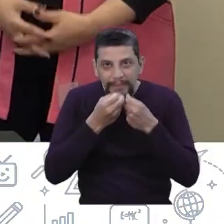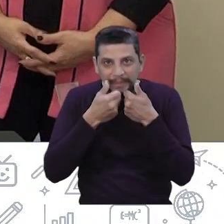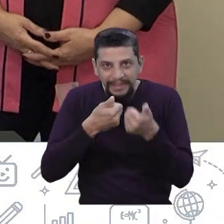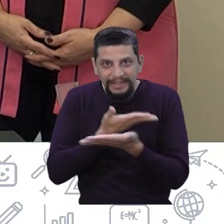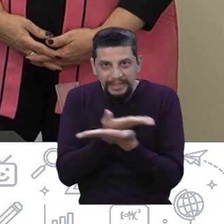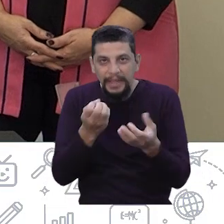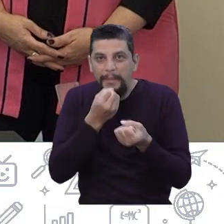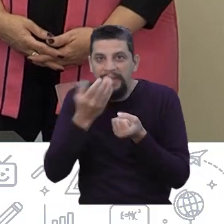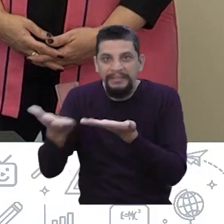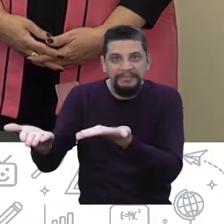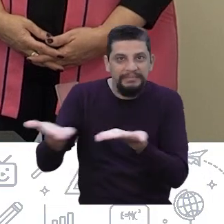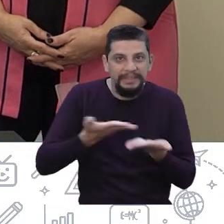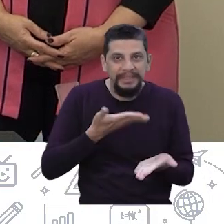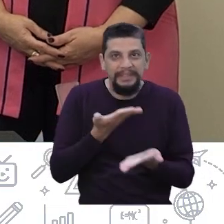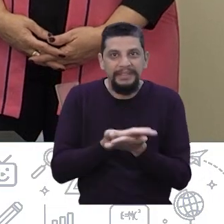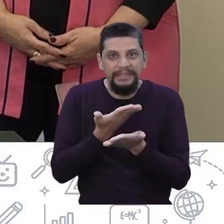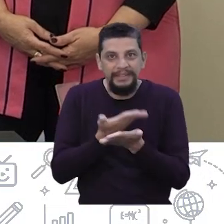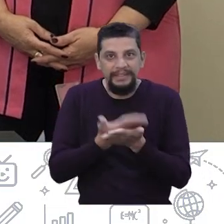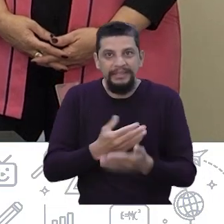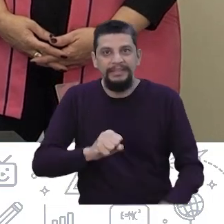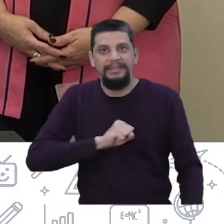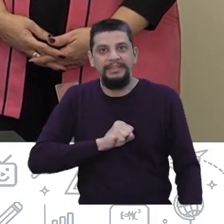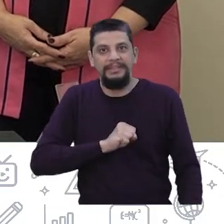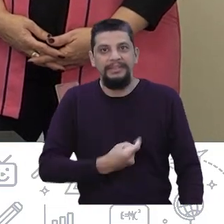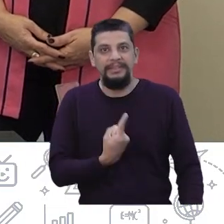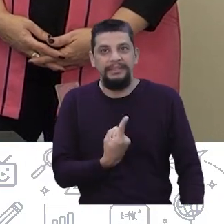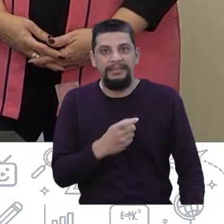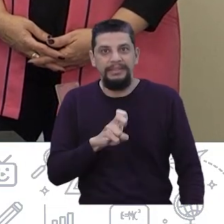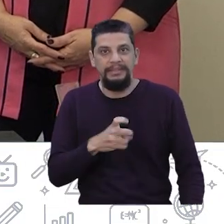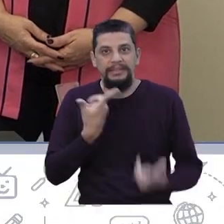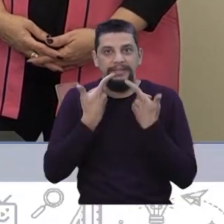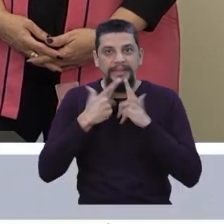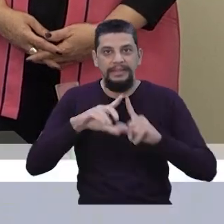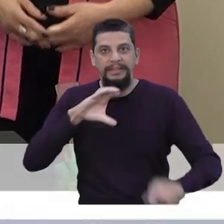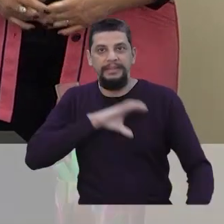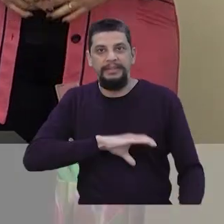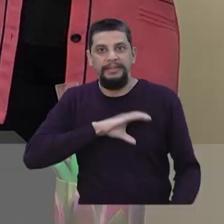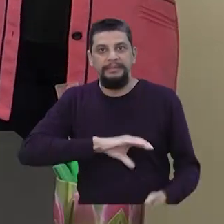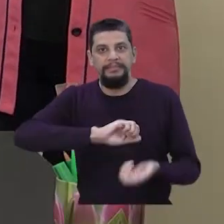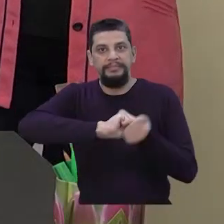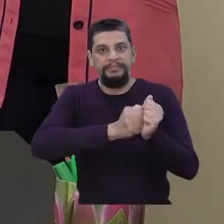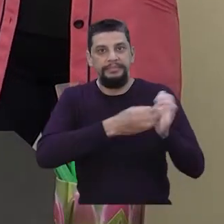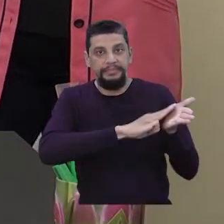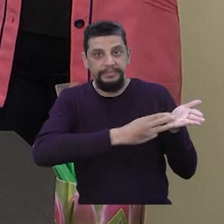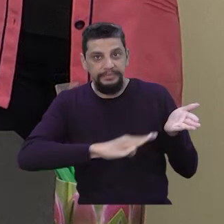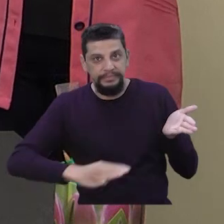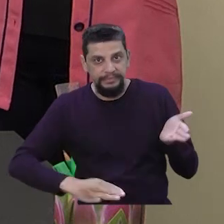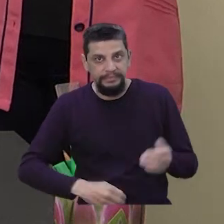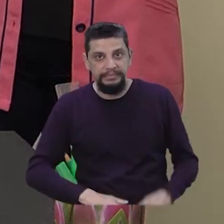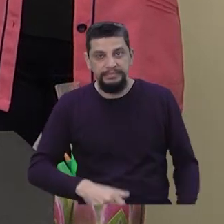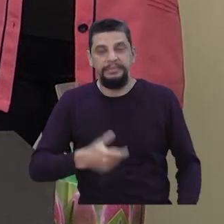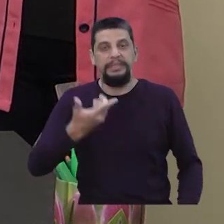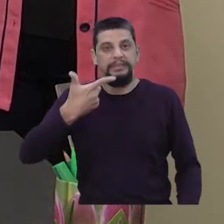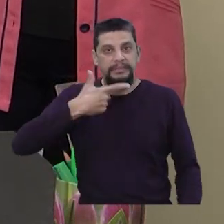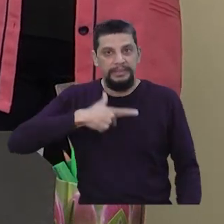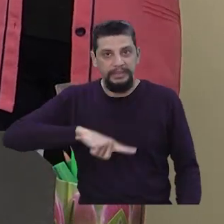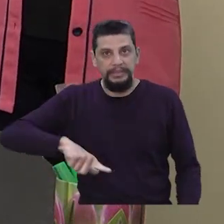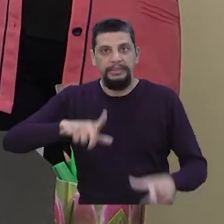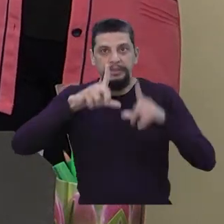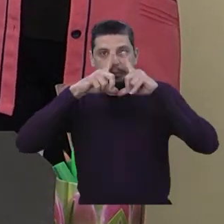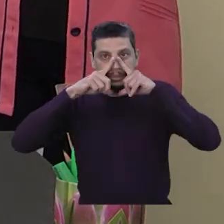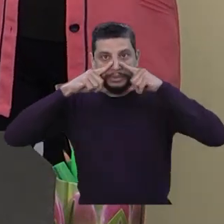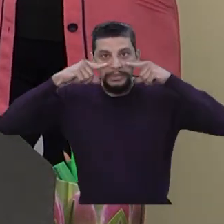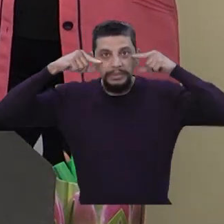Olá, tudo bem? Sejam muito bem-vindos à nossa 15ª aula de Língua Portuguesa Adequação Metodológica. Estamos aqui com as